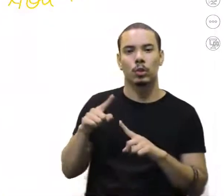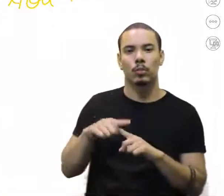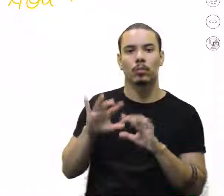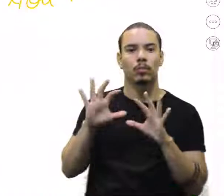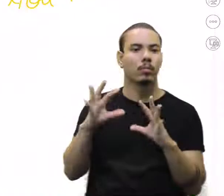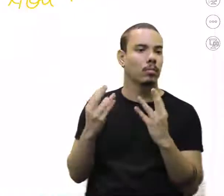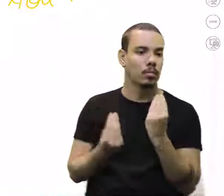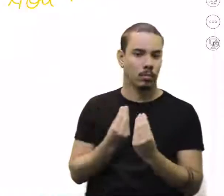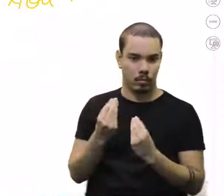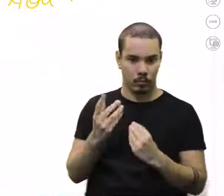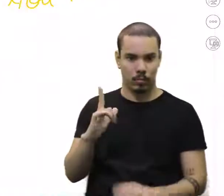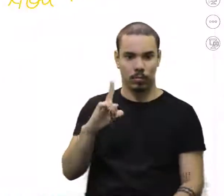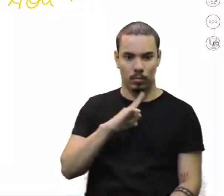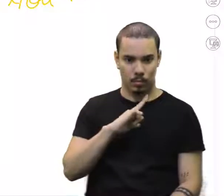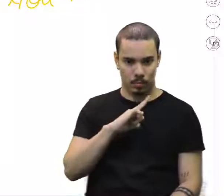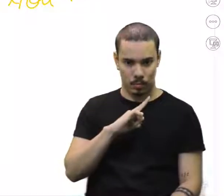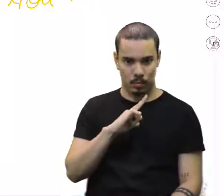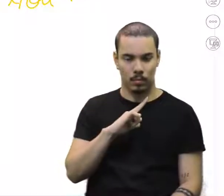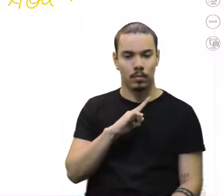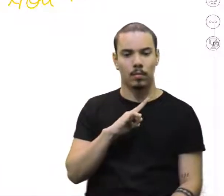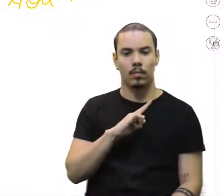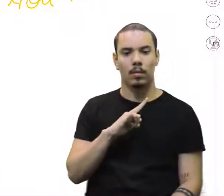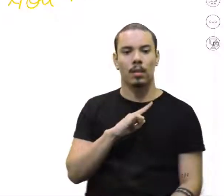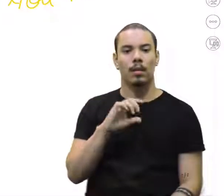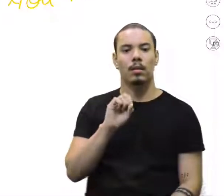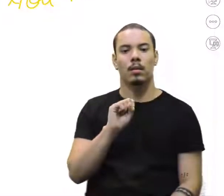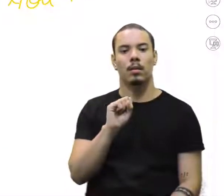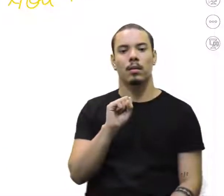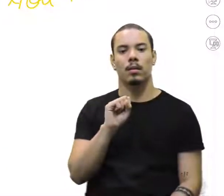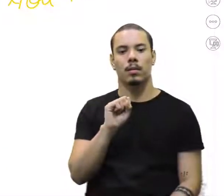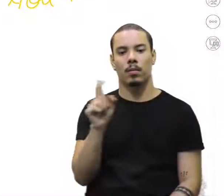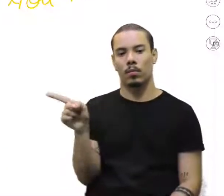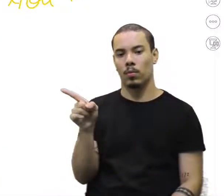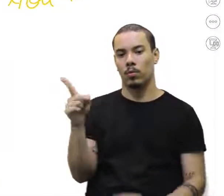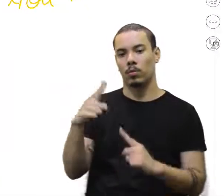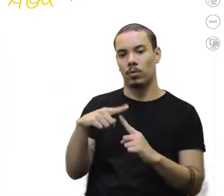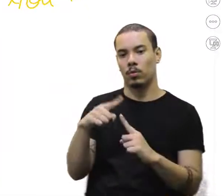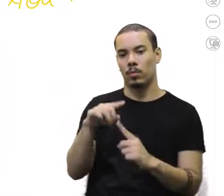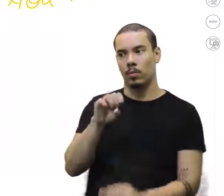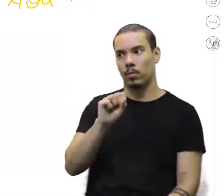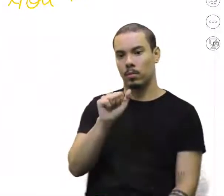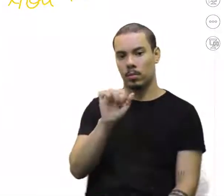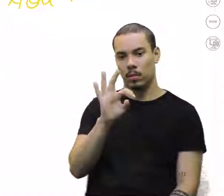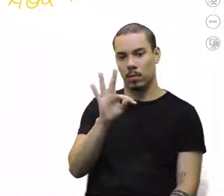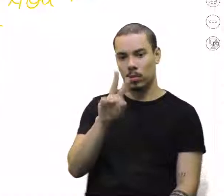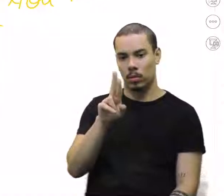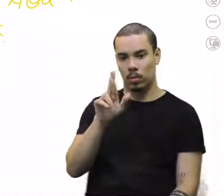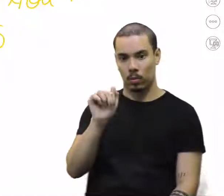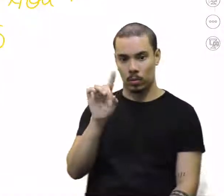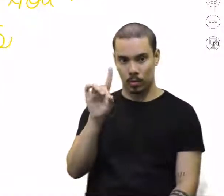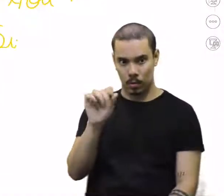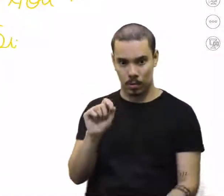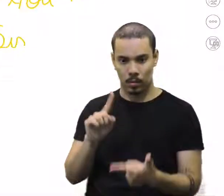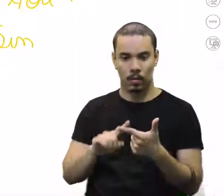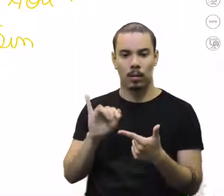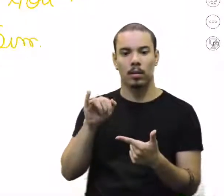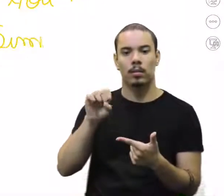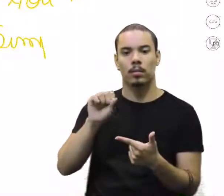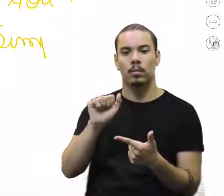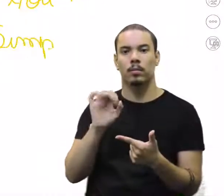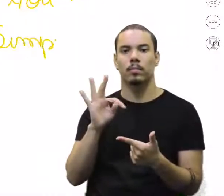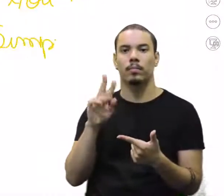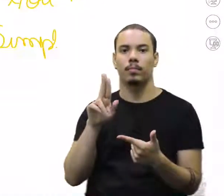ligação, aí nós vamos ter cadeias saturadas, quando só tem ligação do tipo simples, um